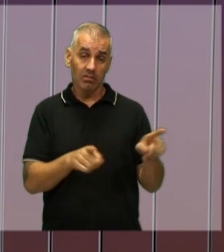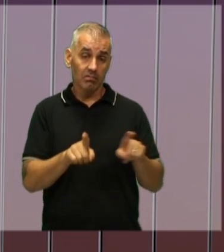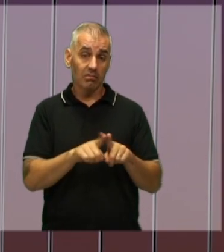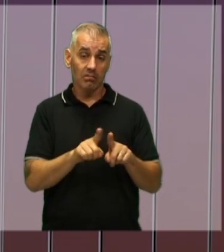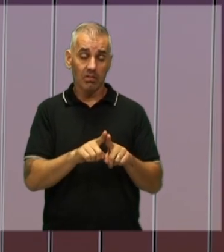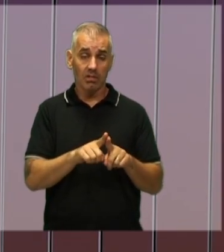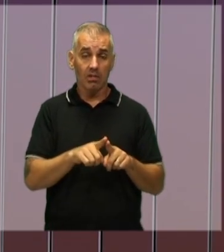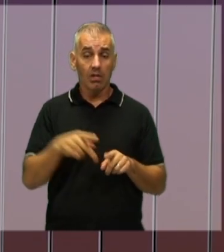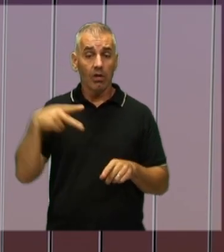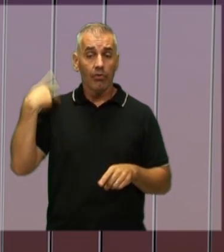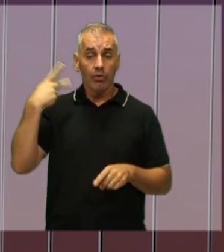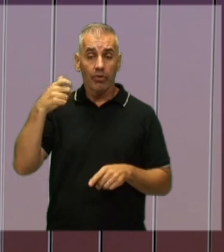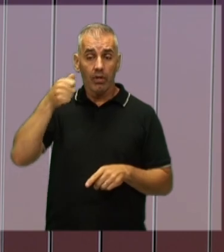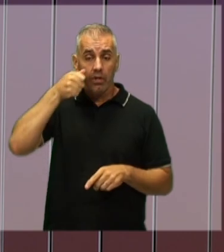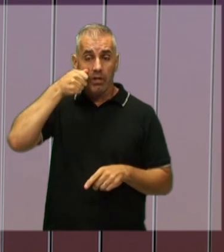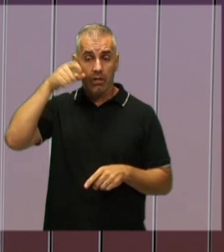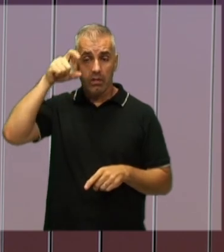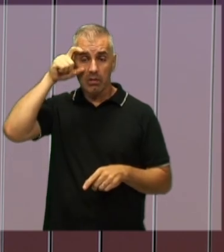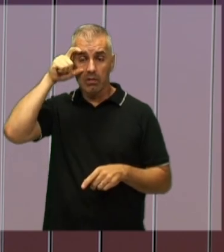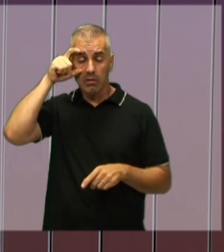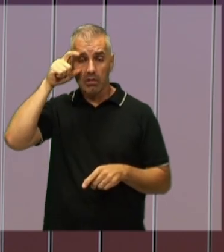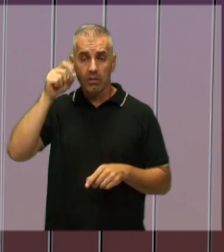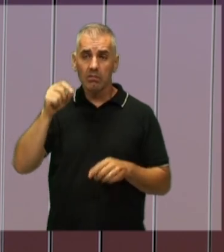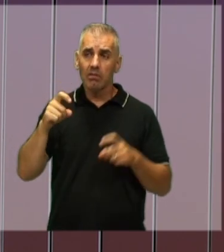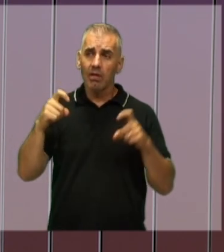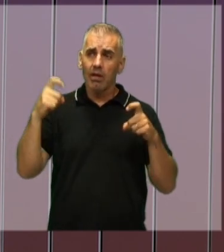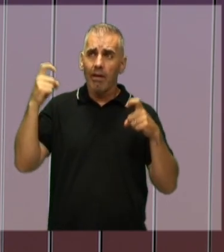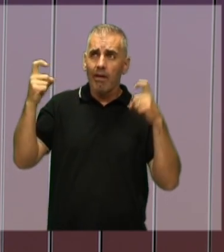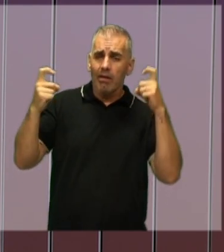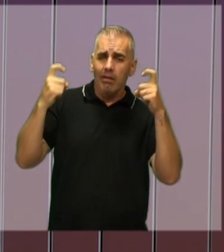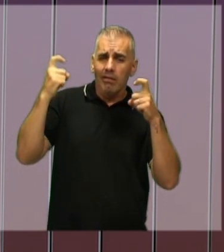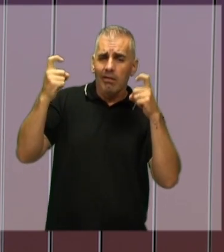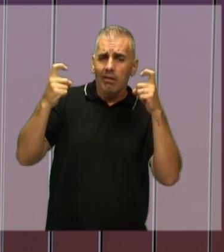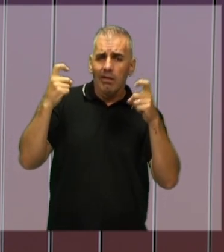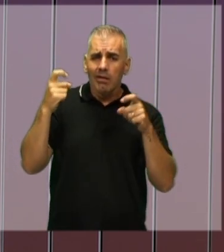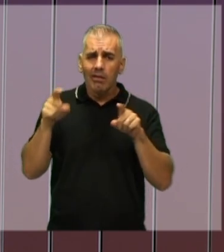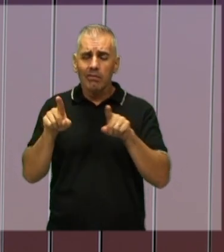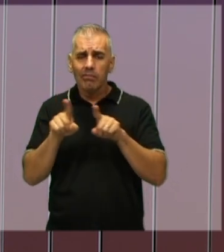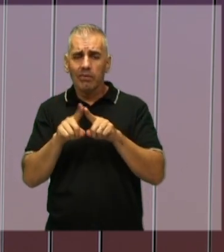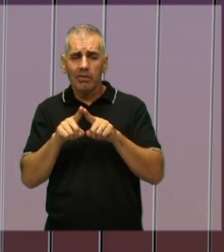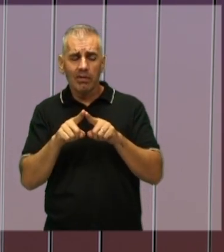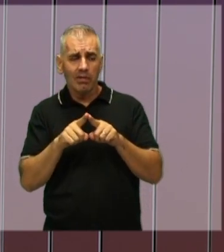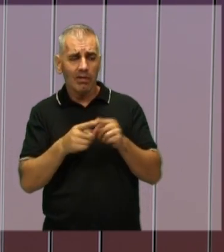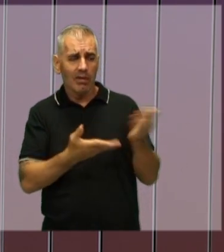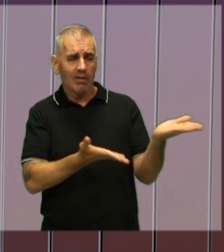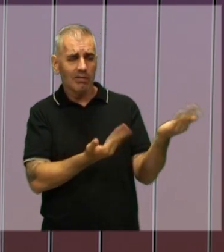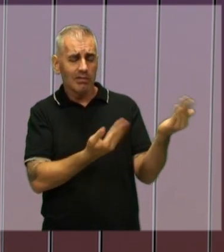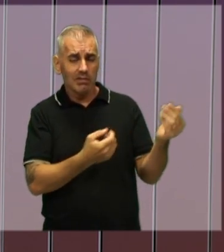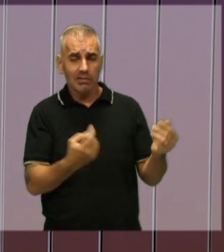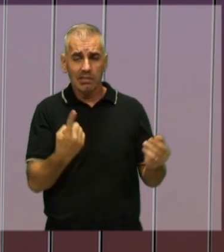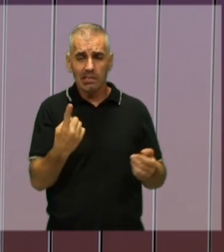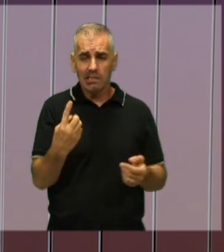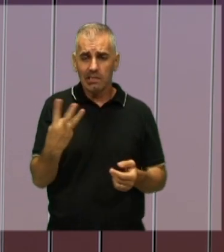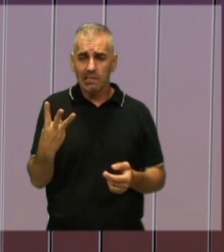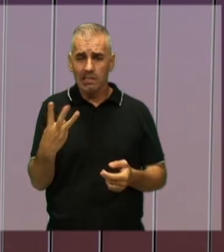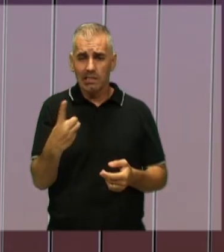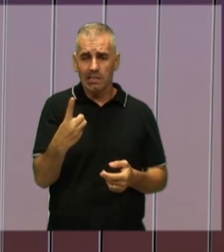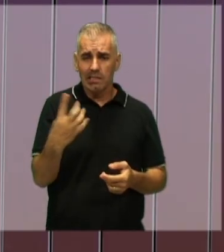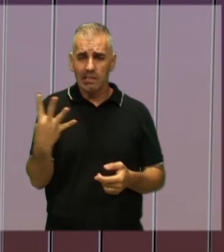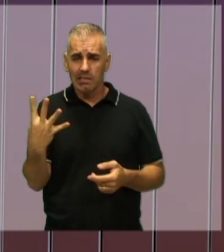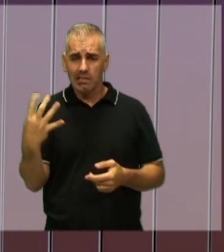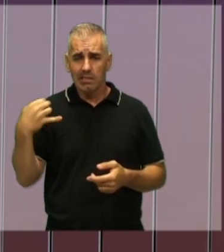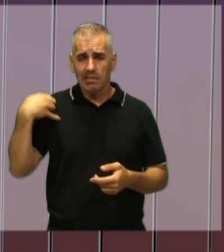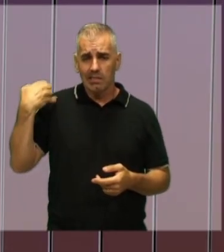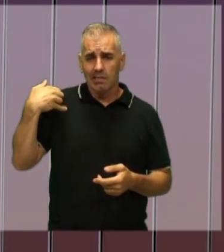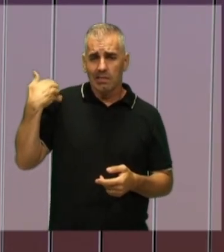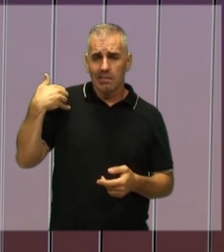falado muito aqui, ela está preocupada porque que hoje em dia adolescentes de 13, 14 anos grávidos, uma quantidade enorme. Por quê? Exatamente por causa